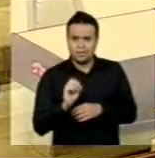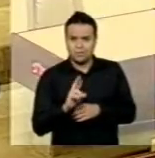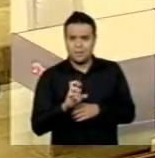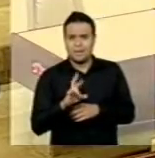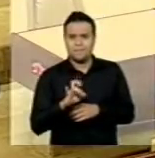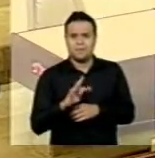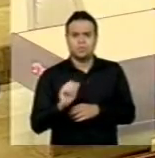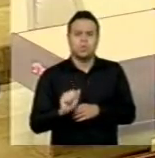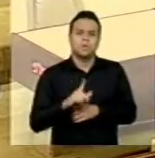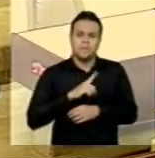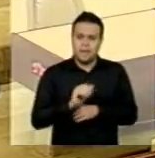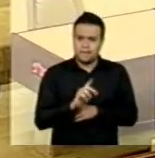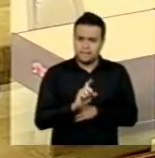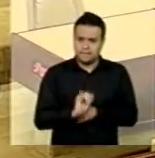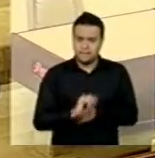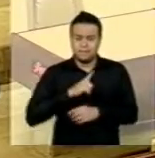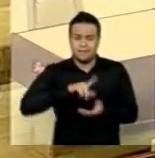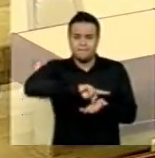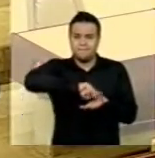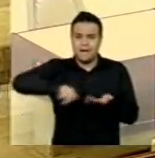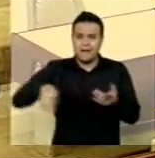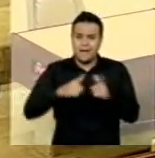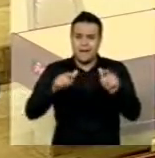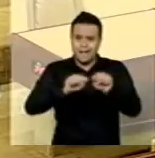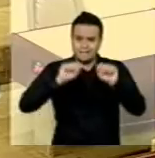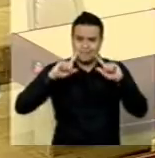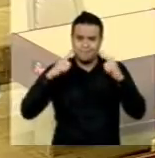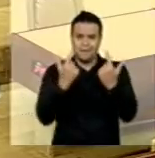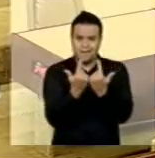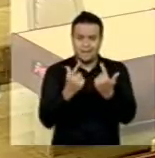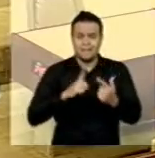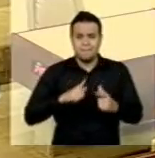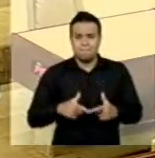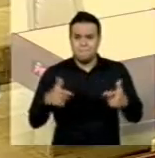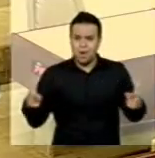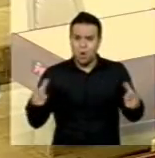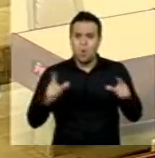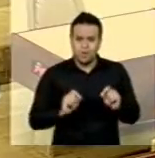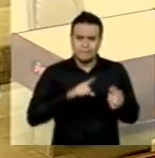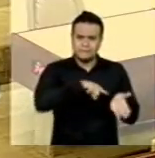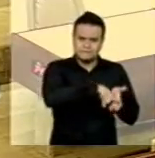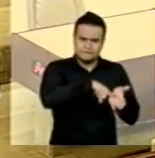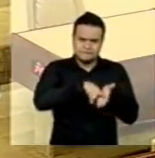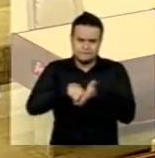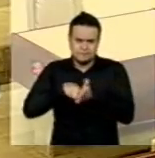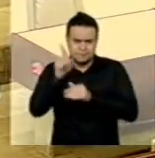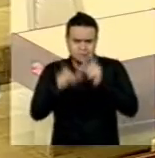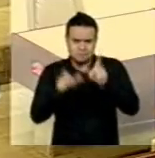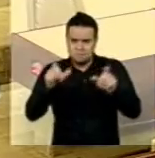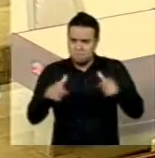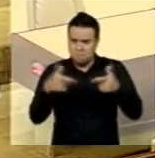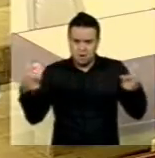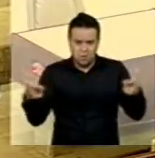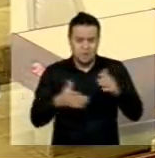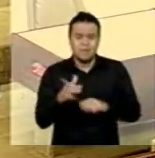São vários os exemplos de assembleias legislativas que possuem a maior parte de seus membros sob investigação criminal ou já